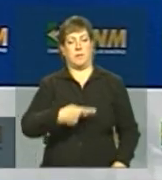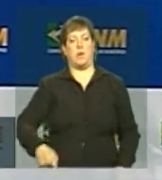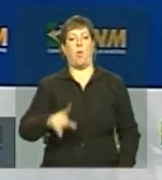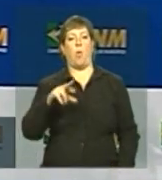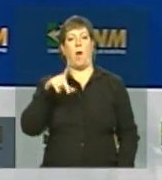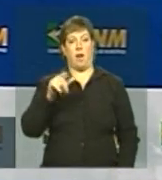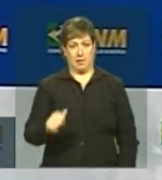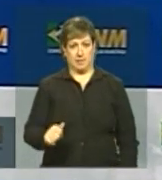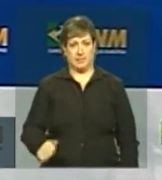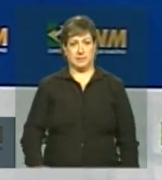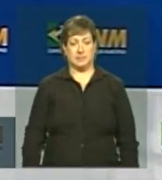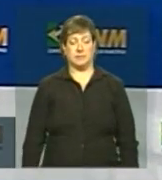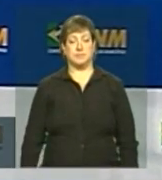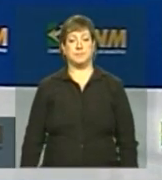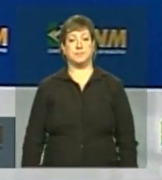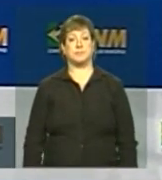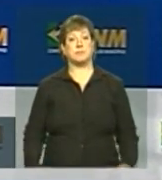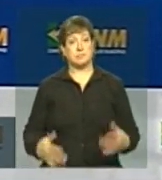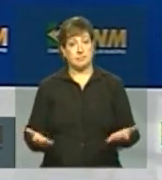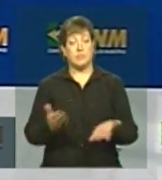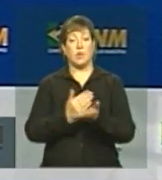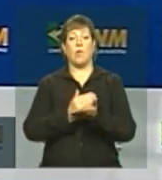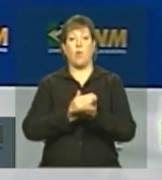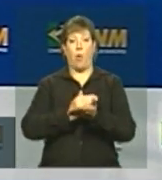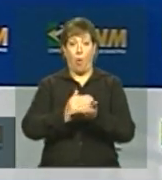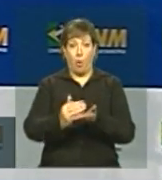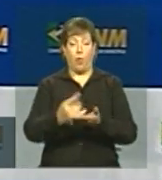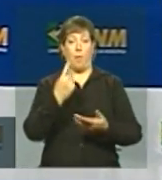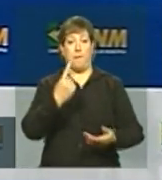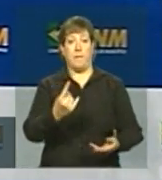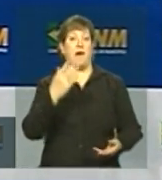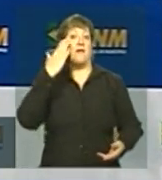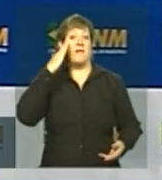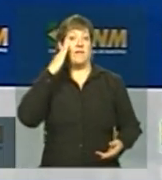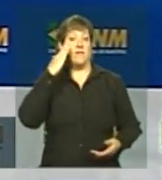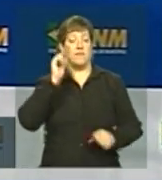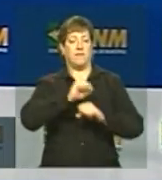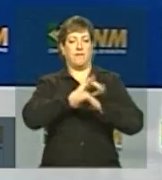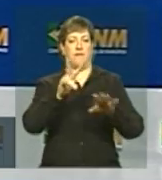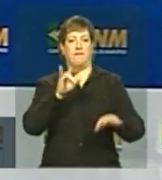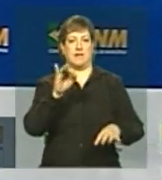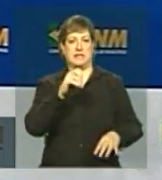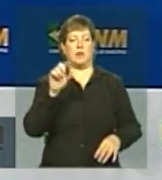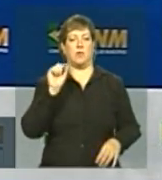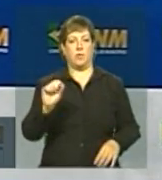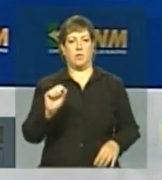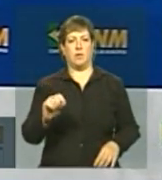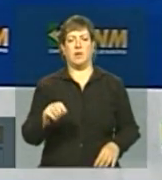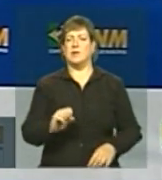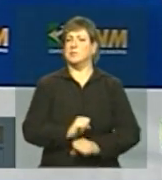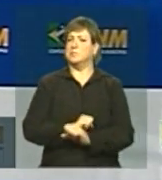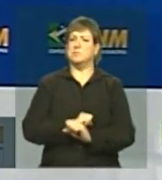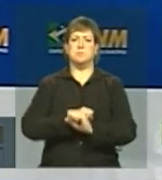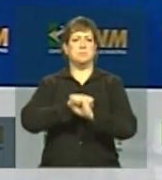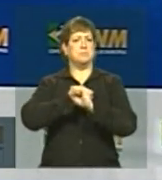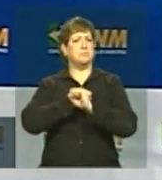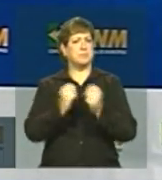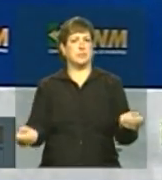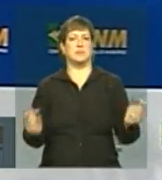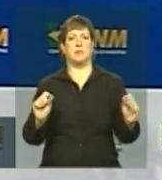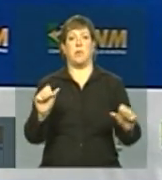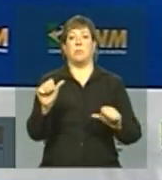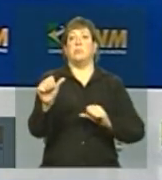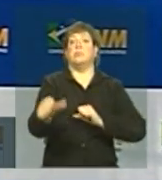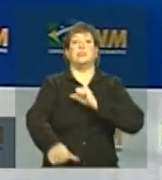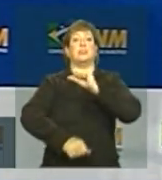Lula. E, a partir de uma visão e uma concepção, é impossível transformar o